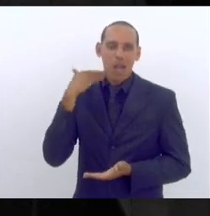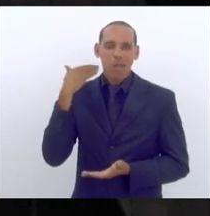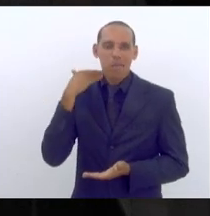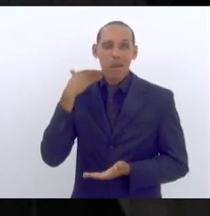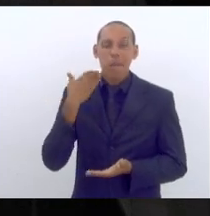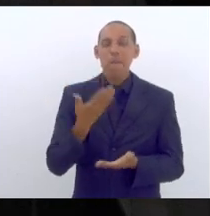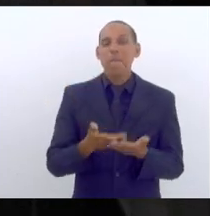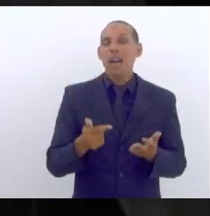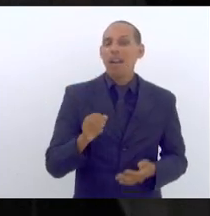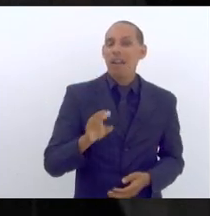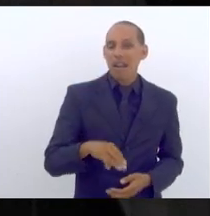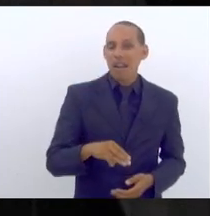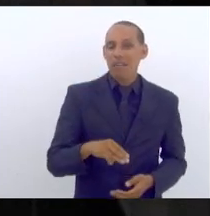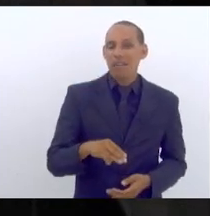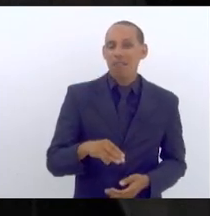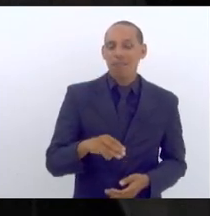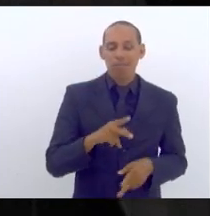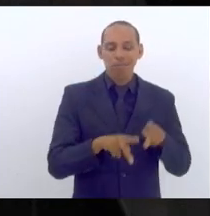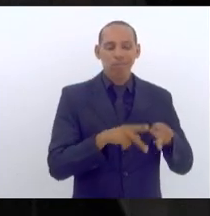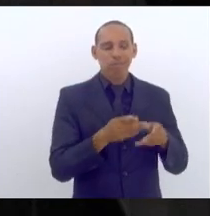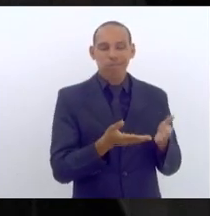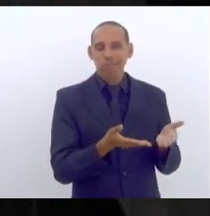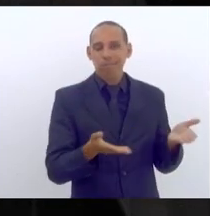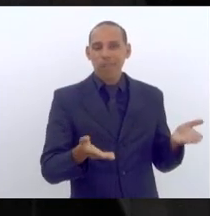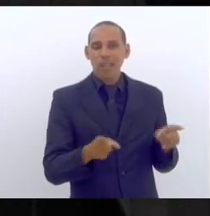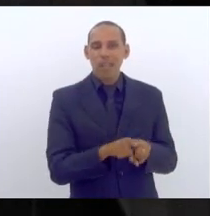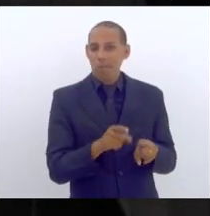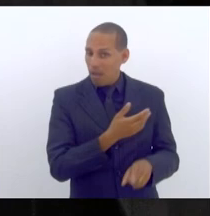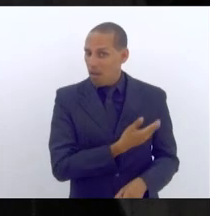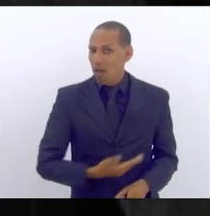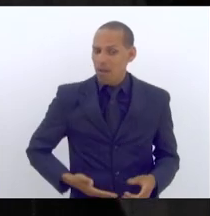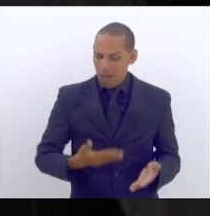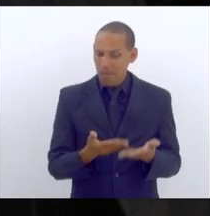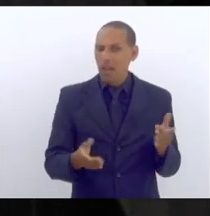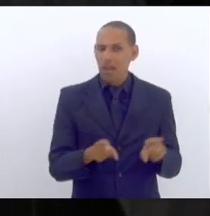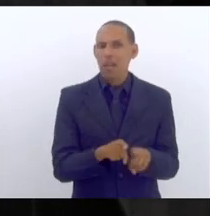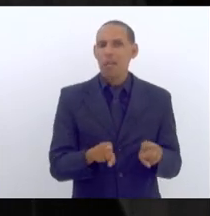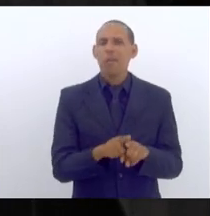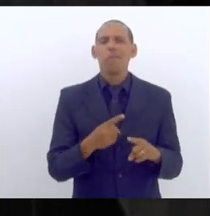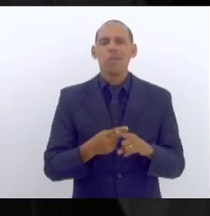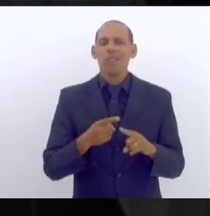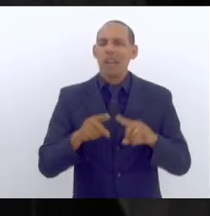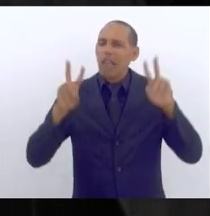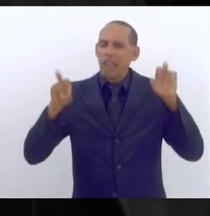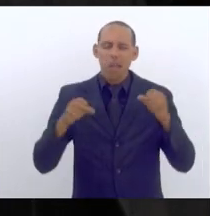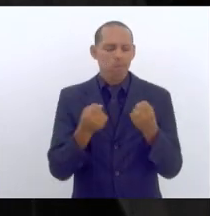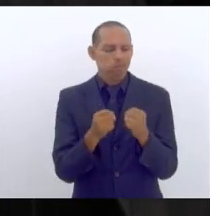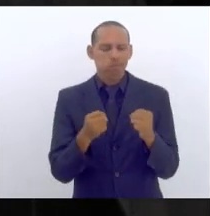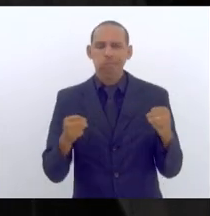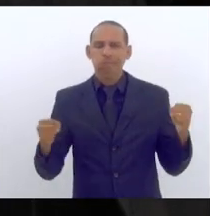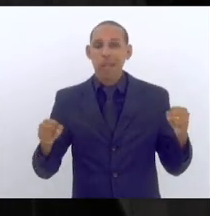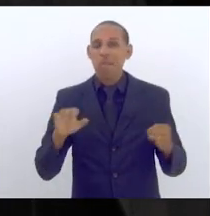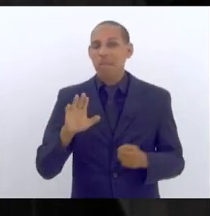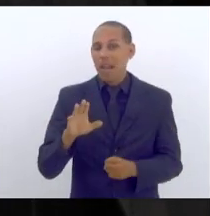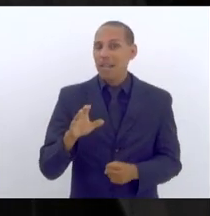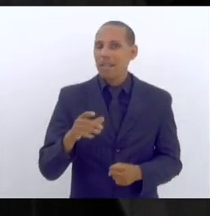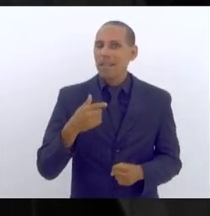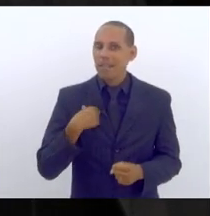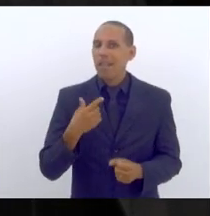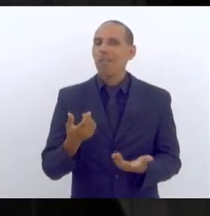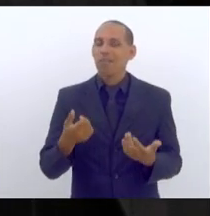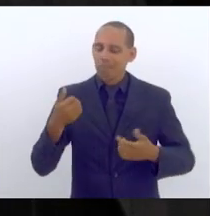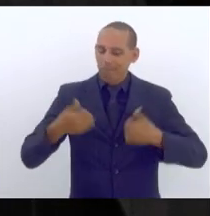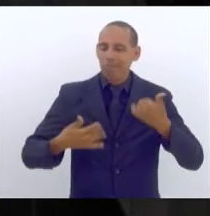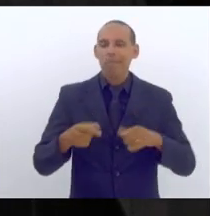que perde a população e os governos porque esse tema é muito vasto Mas eu também tô levantando